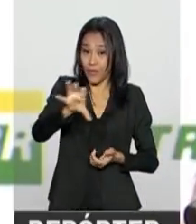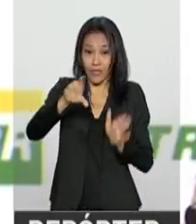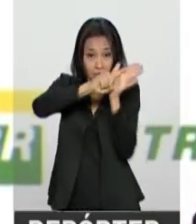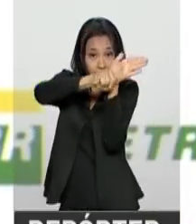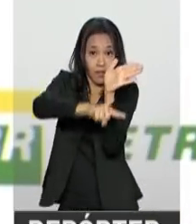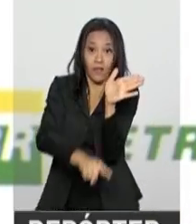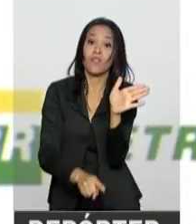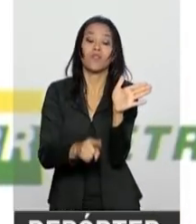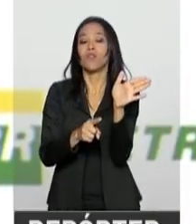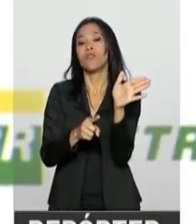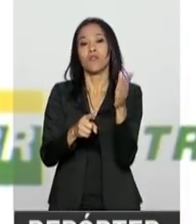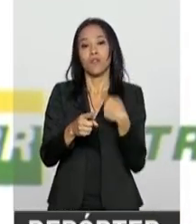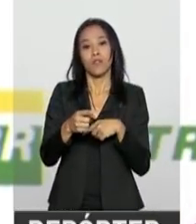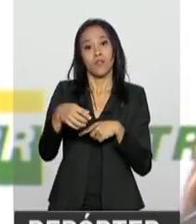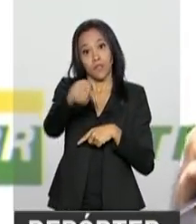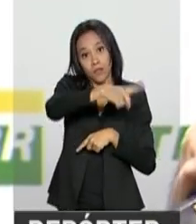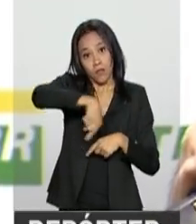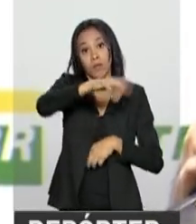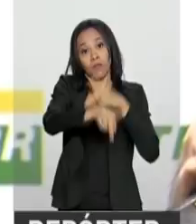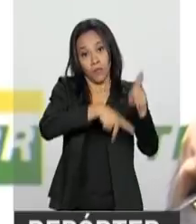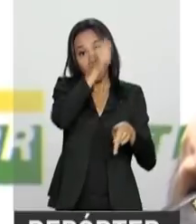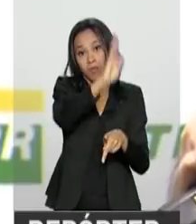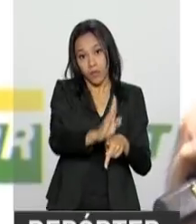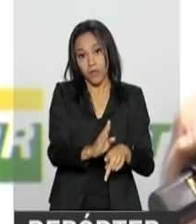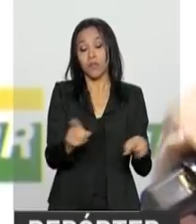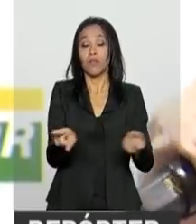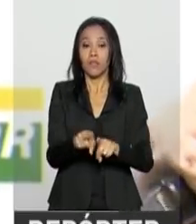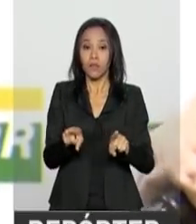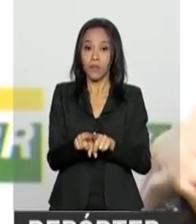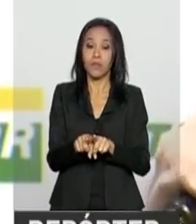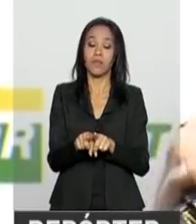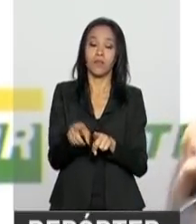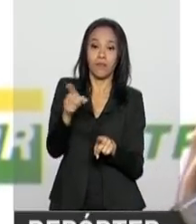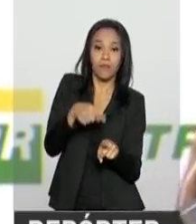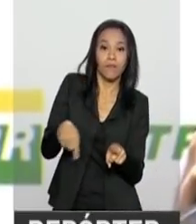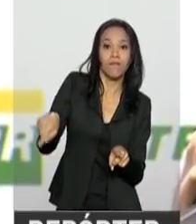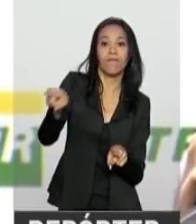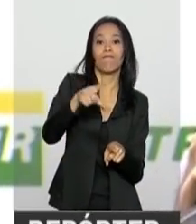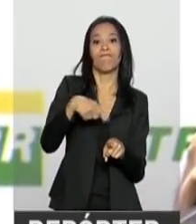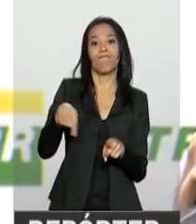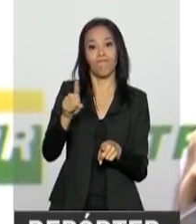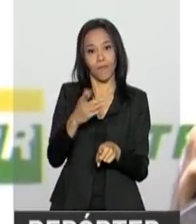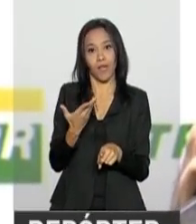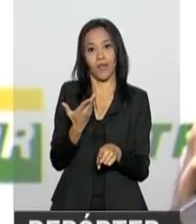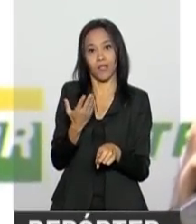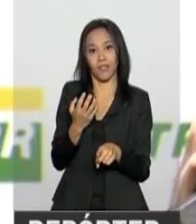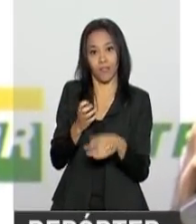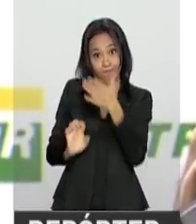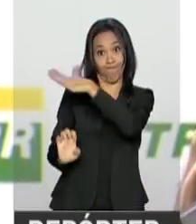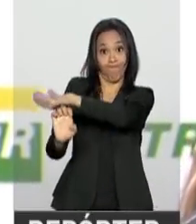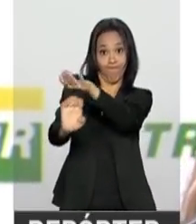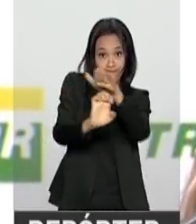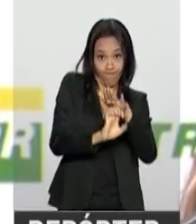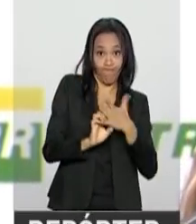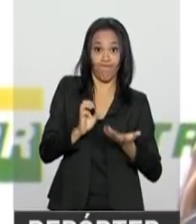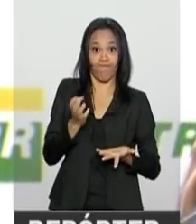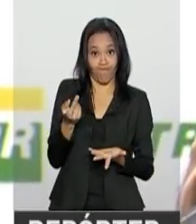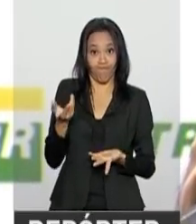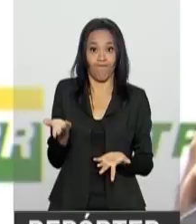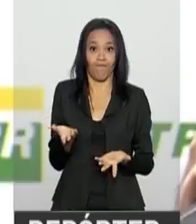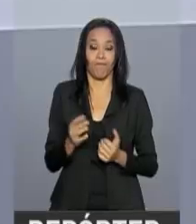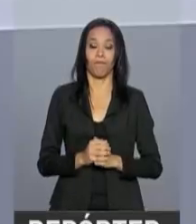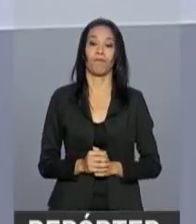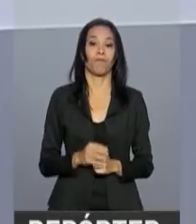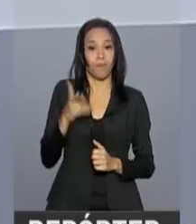tanto para a população quanto para a própria, as operações da nossa própria